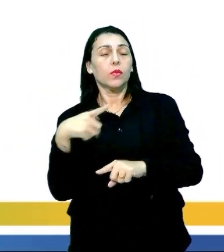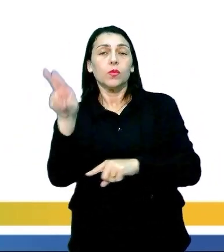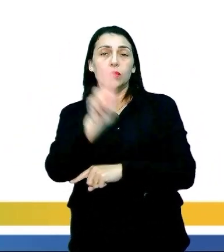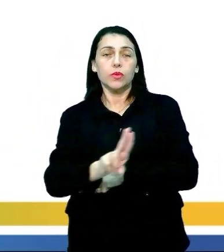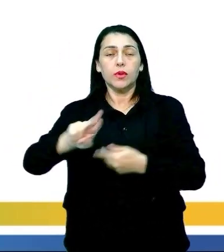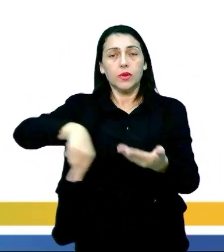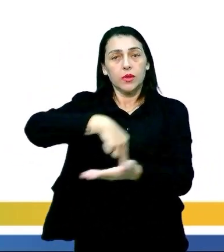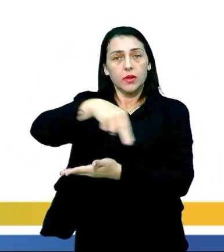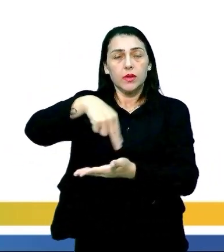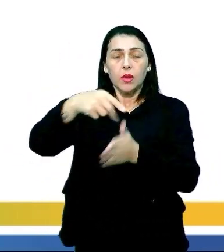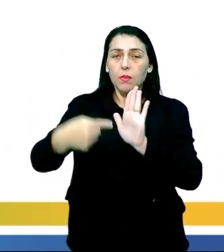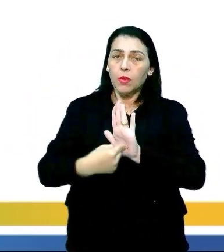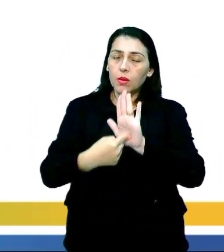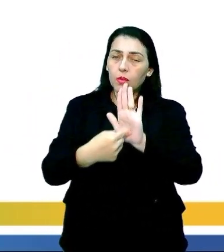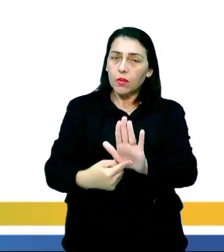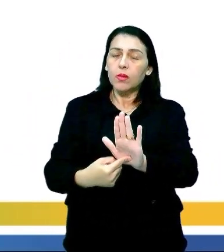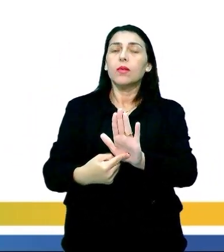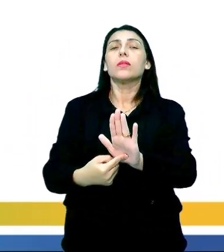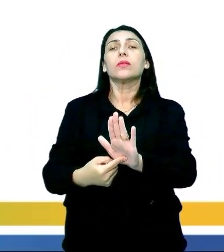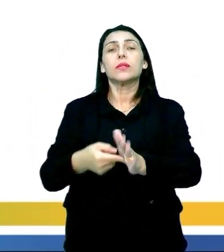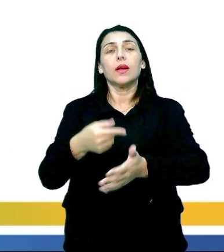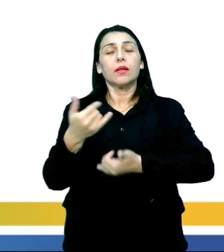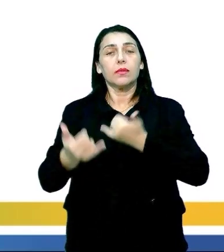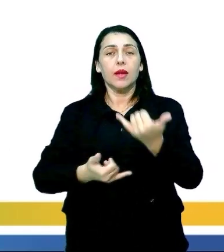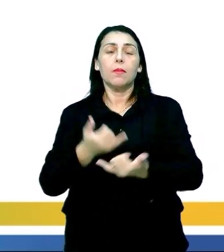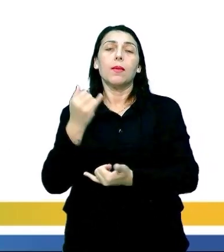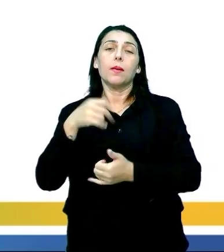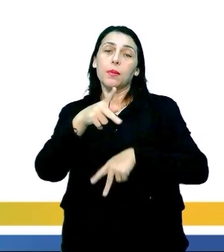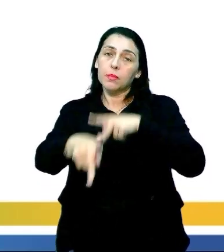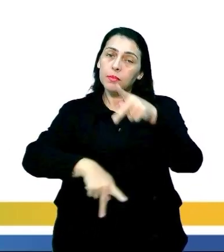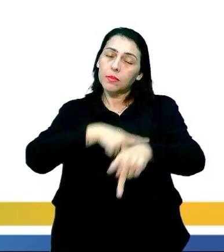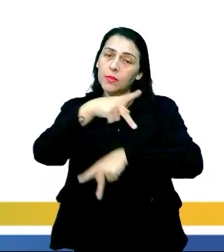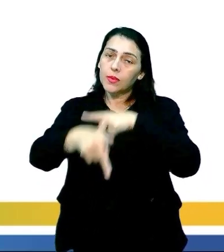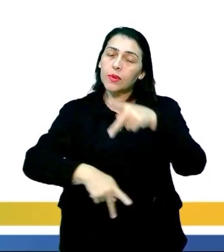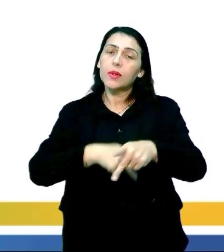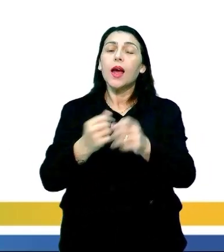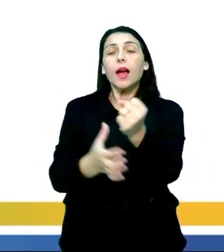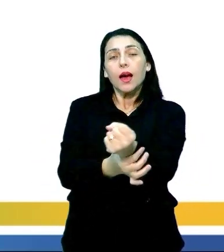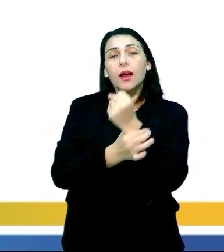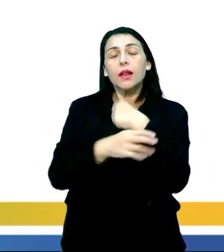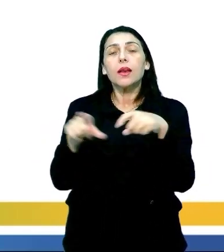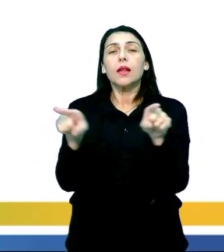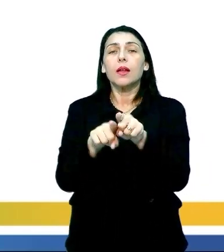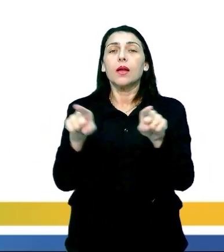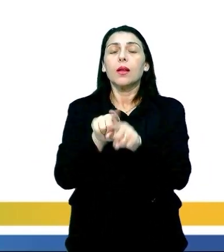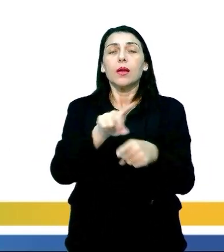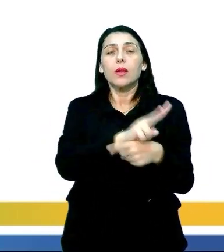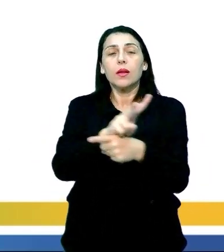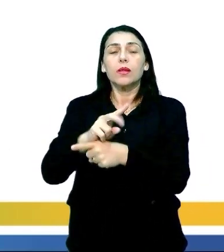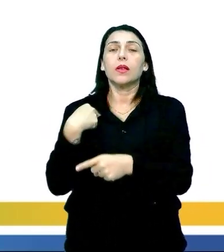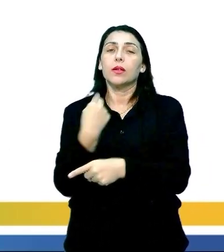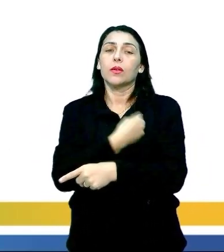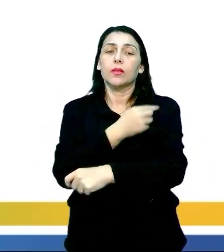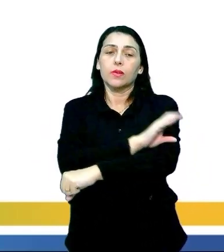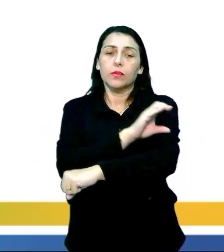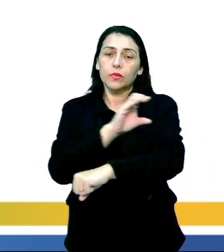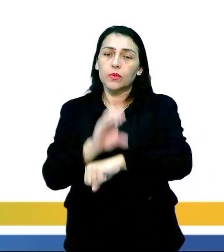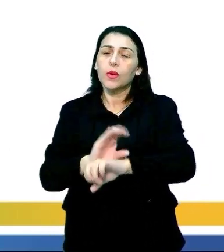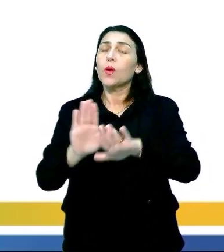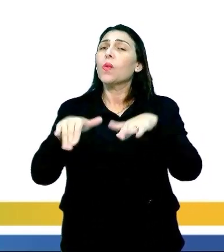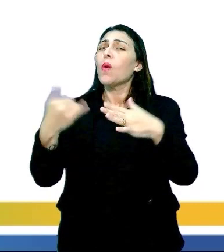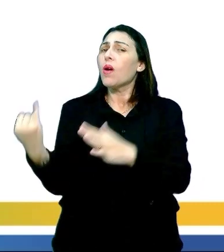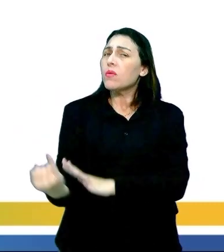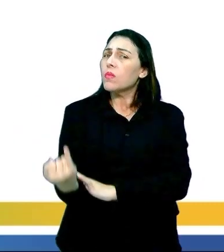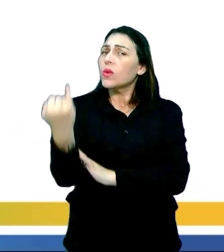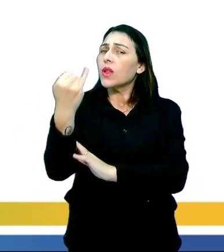utilizam a dança para oferecer entretenimento de qualidade para a população, garantindo assim a preservação da nossa cultura. Qual a